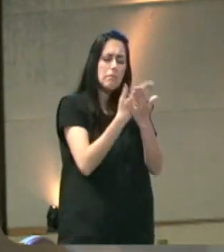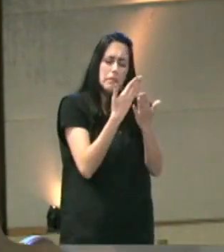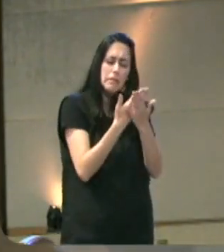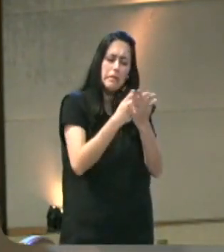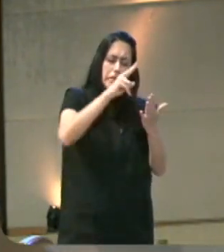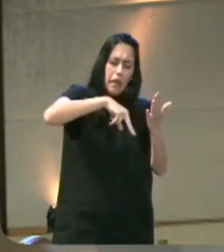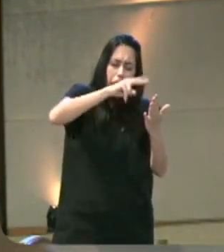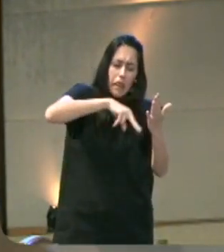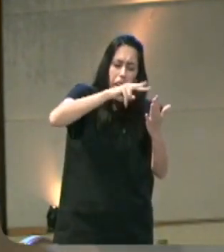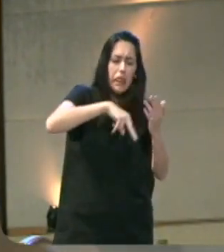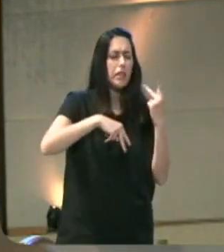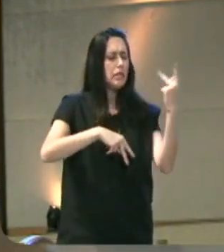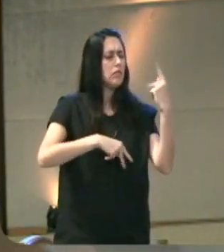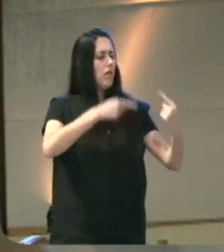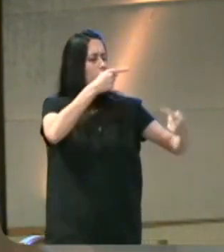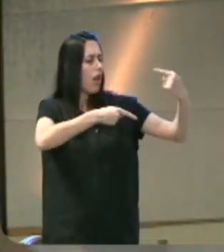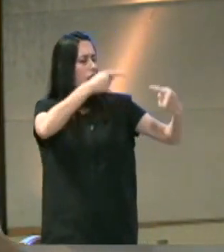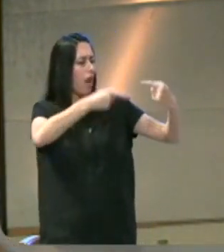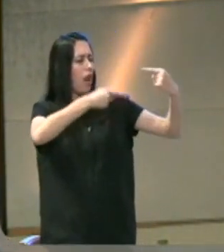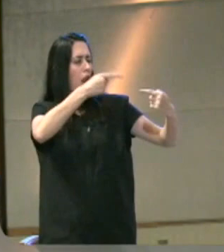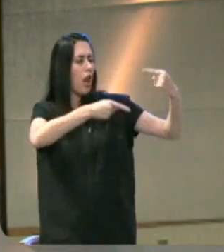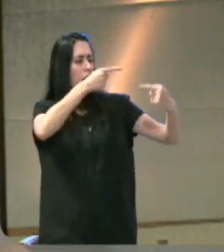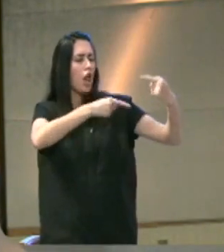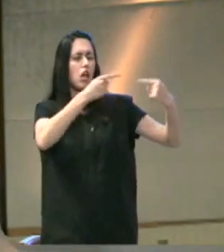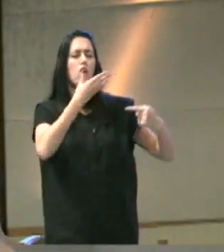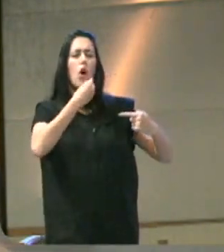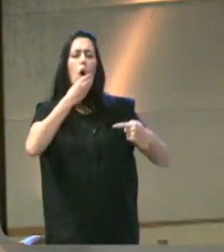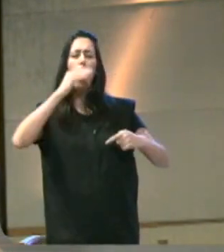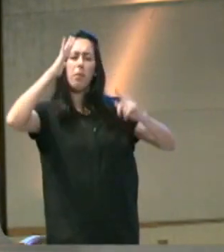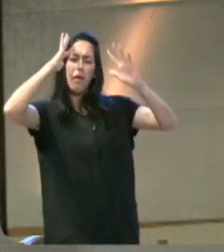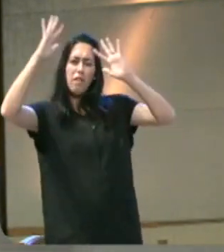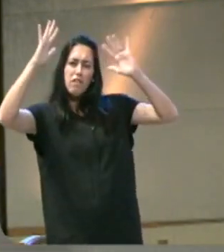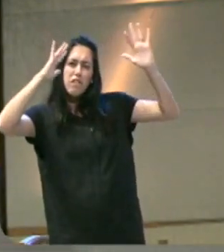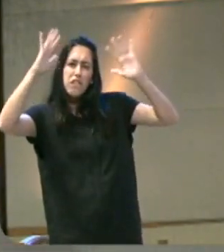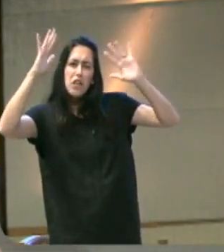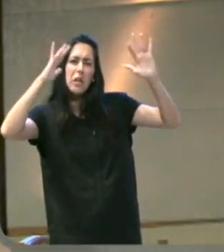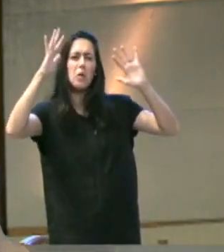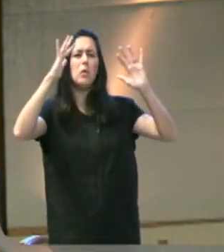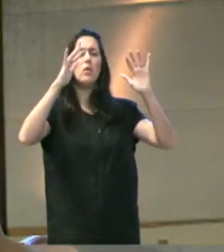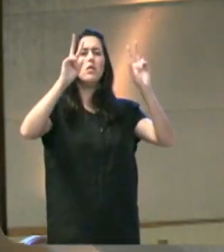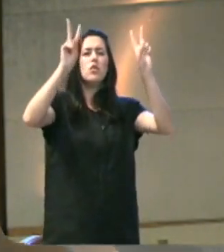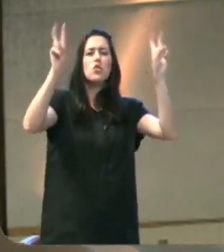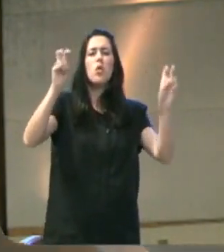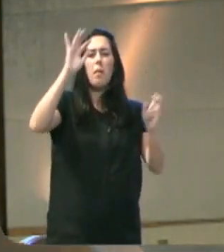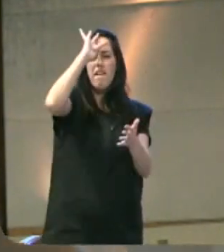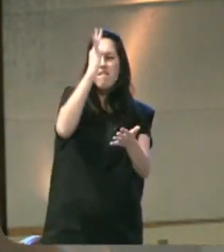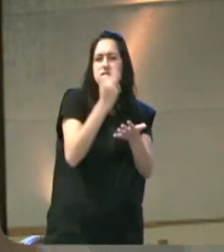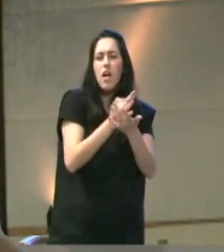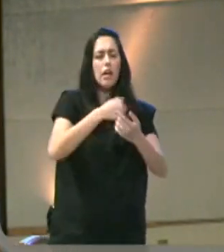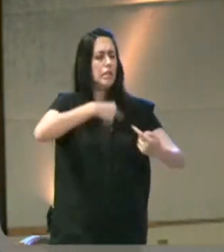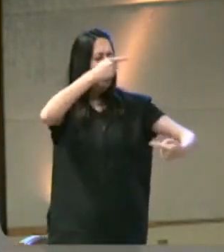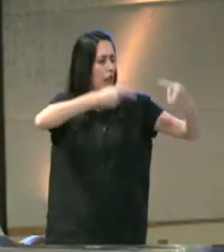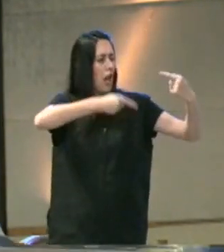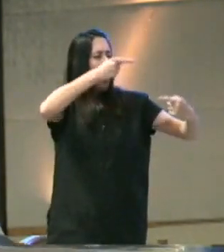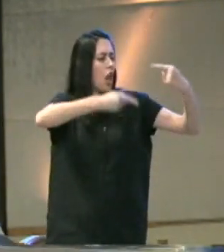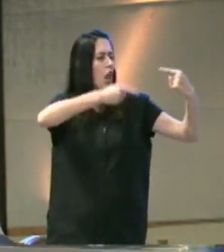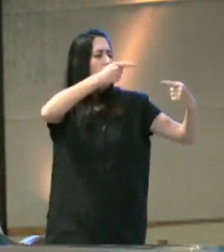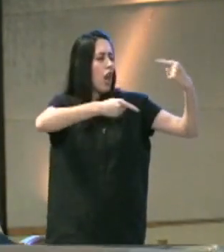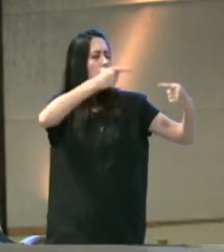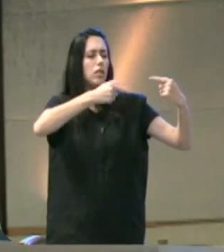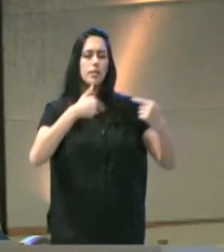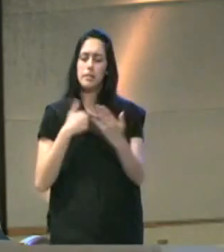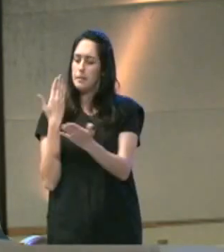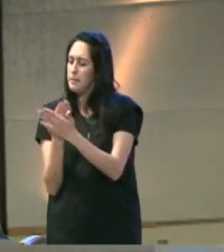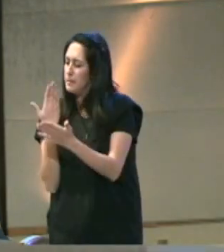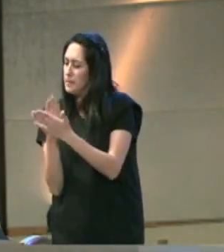papo comigo sobre Lacan, os pensamentos de Lacan e os pensamentos da fé. Puxa vida, como eu estudei Lacan por causa daquele